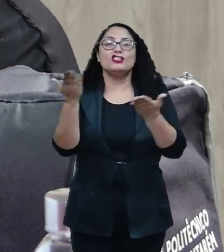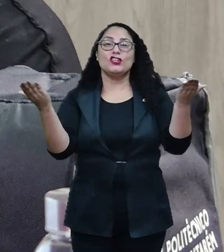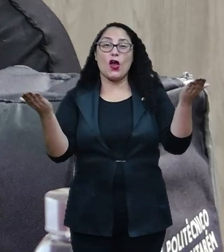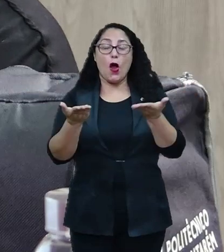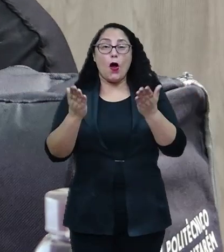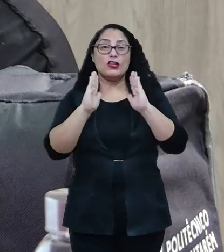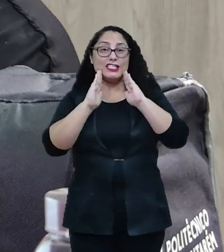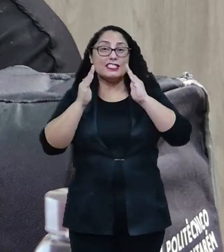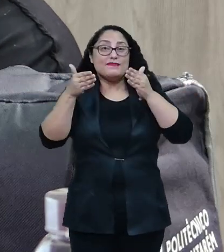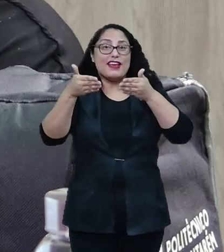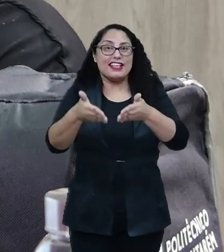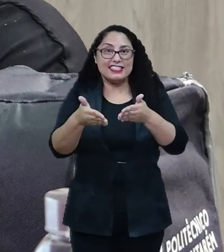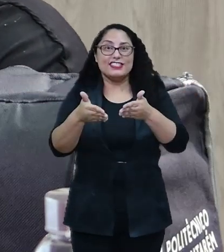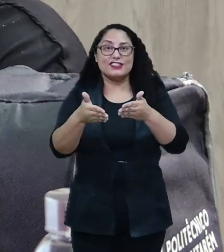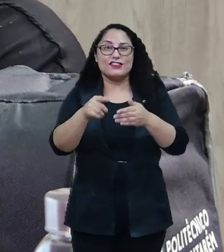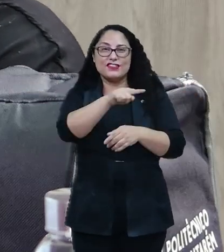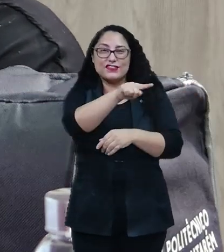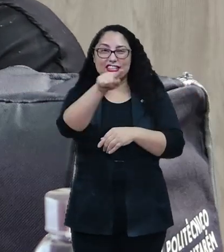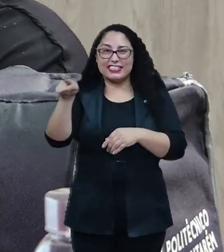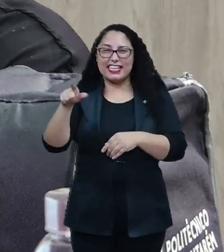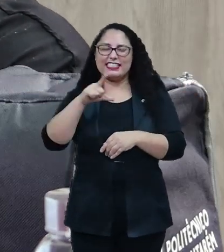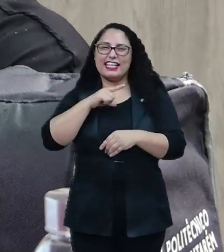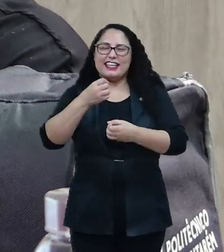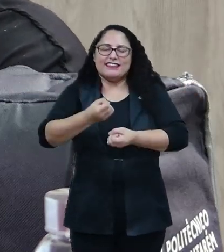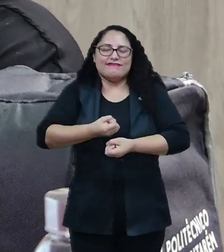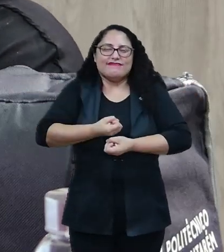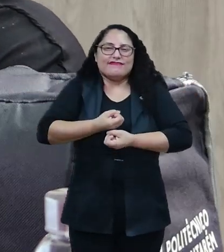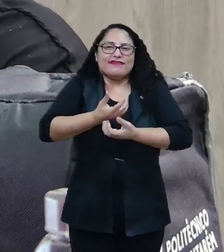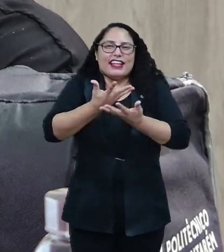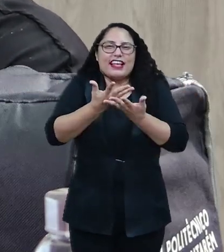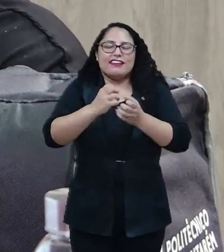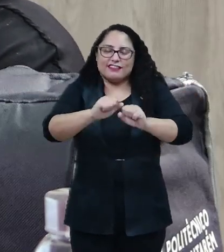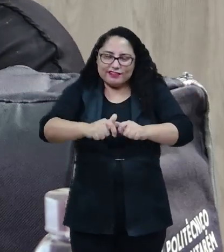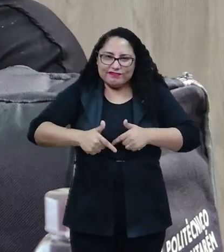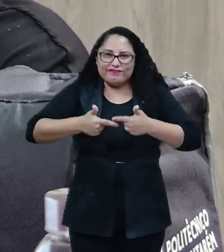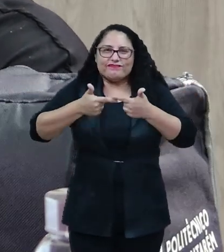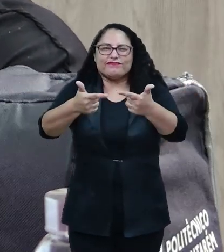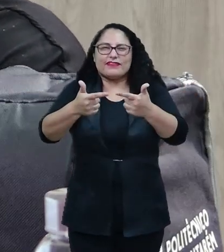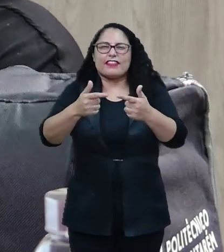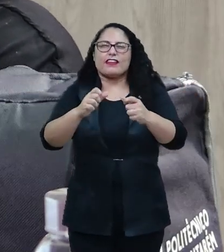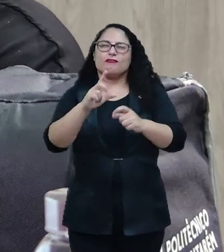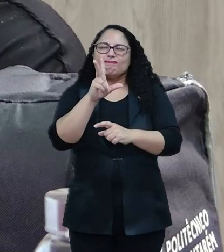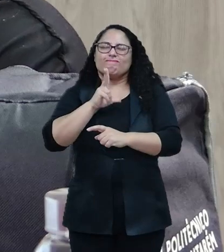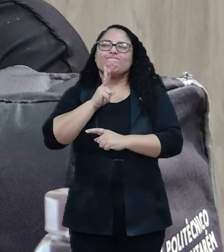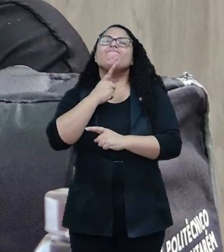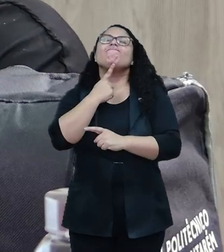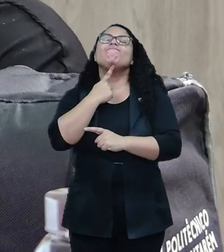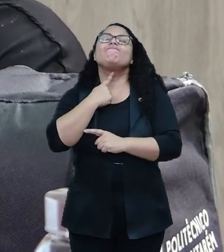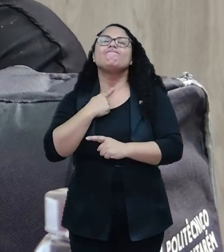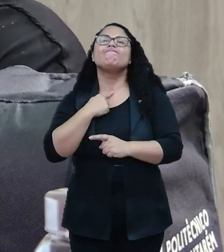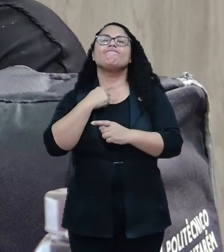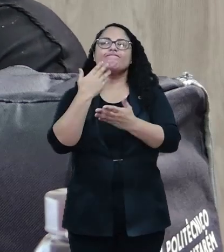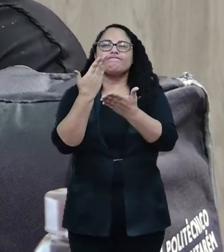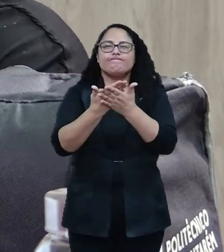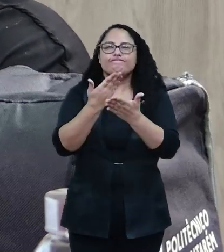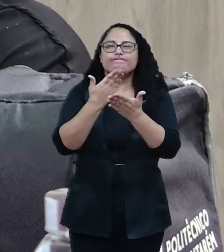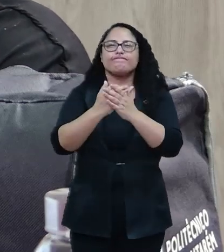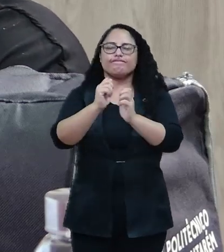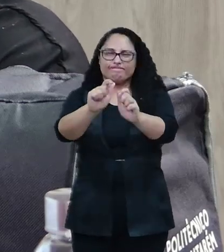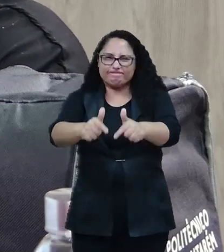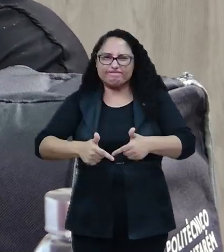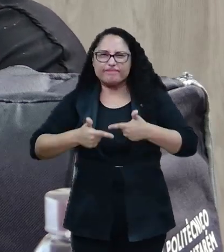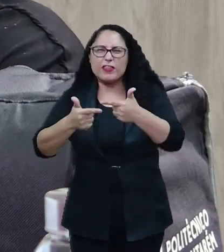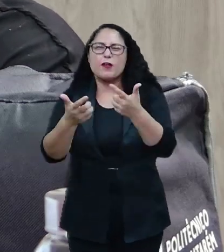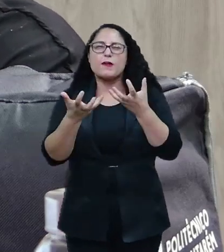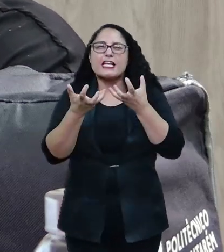né, especificamente, é que vocês tenham inspiração, dedicação, garra para estudar, para se dedicar ao